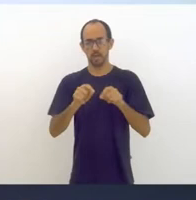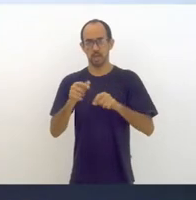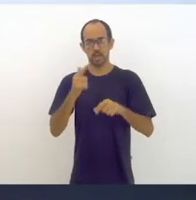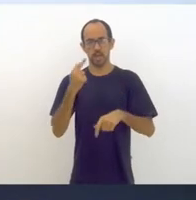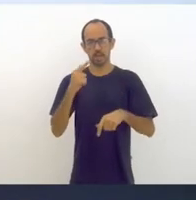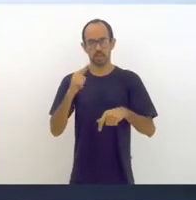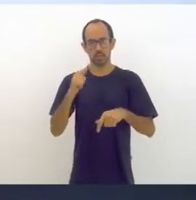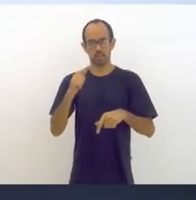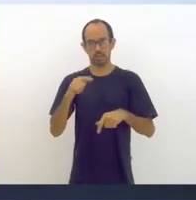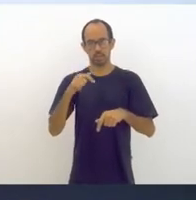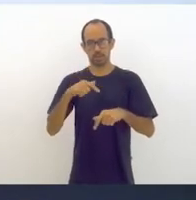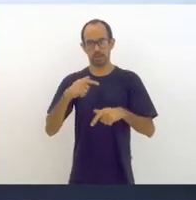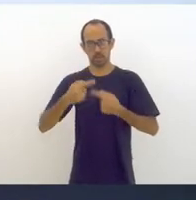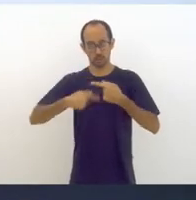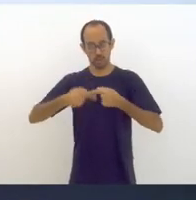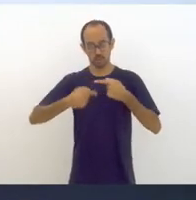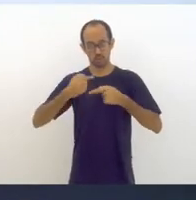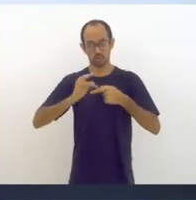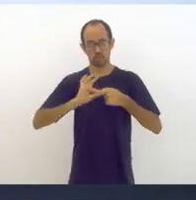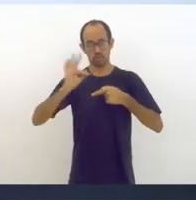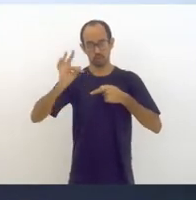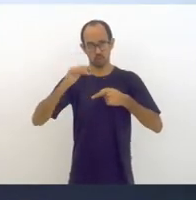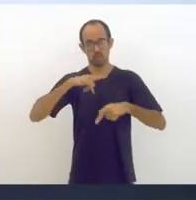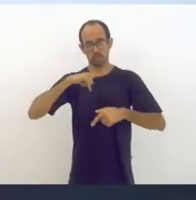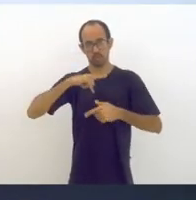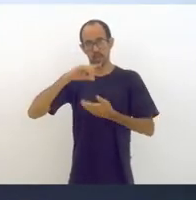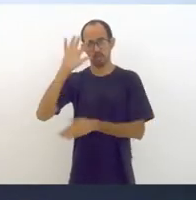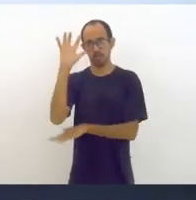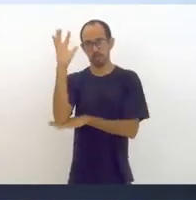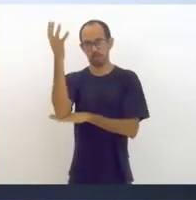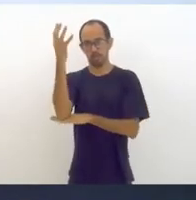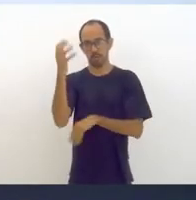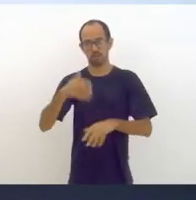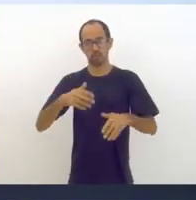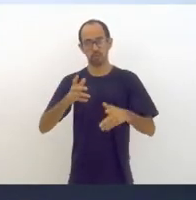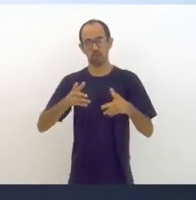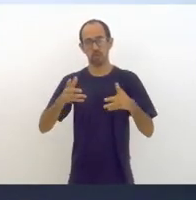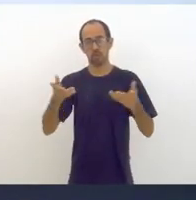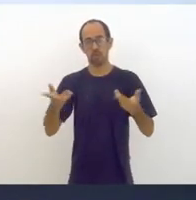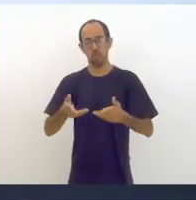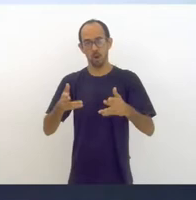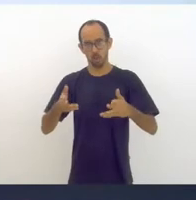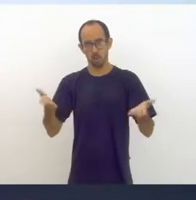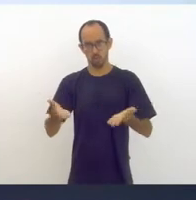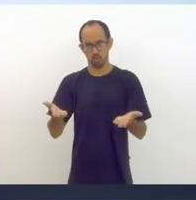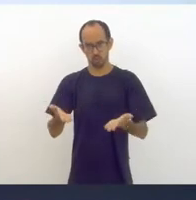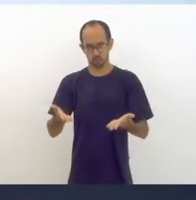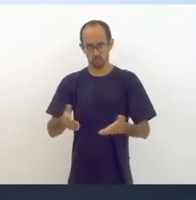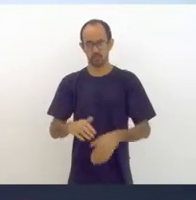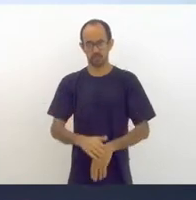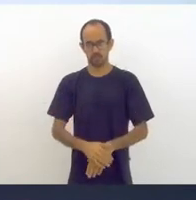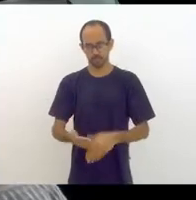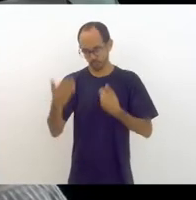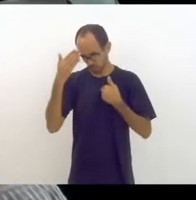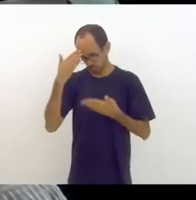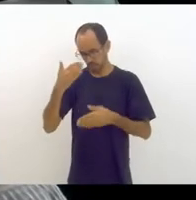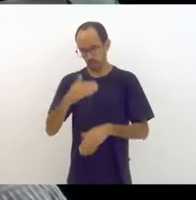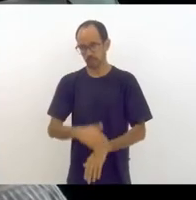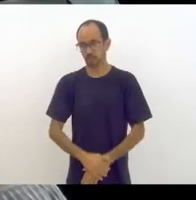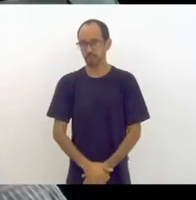possam usufruir de um meio ambiente como nós temos hoje. Então, fecho minhas palavras aqui. Muito obrigado.